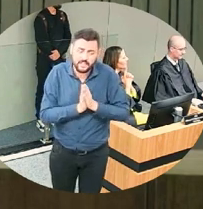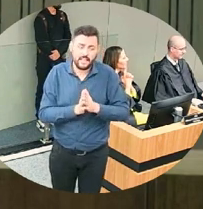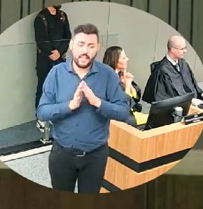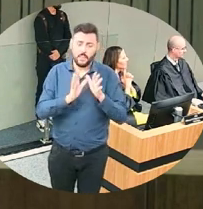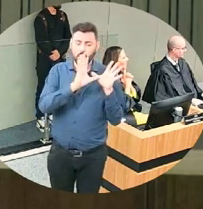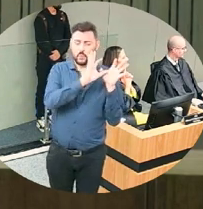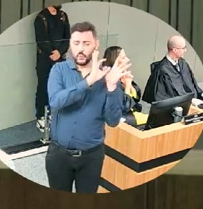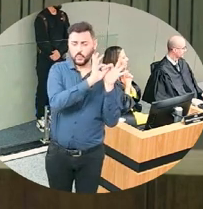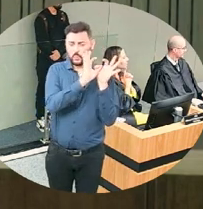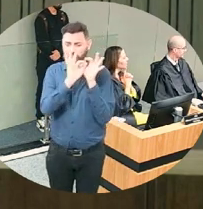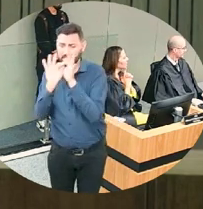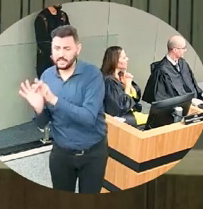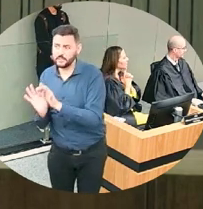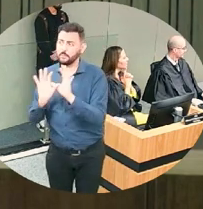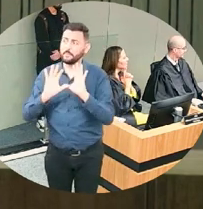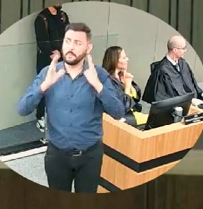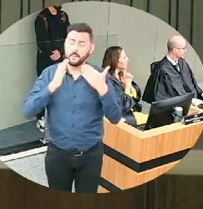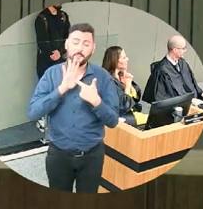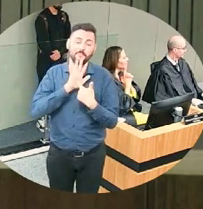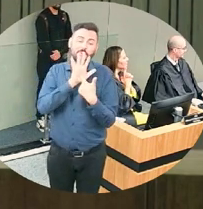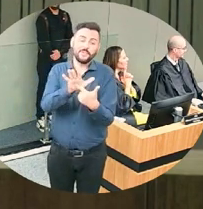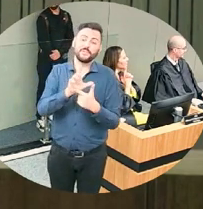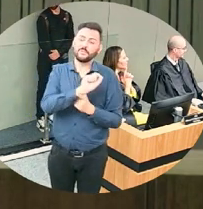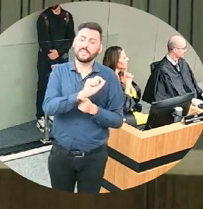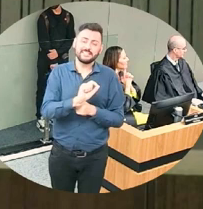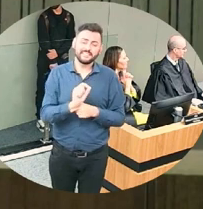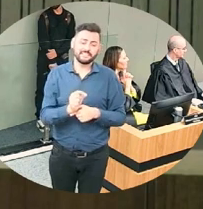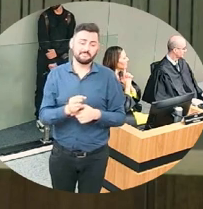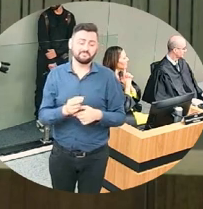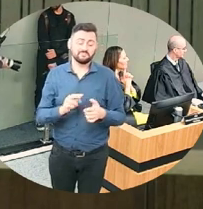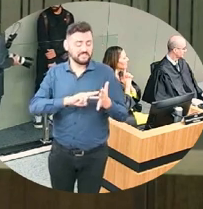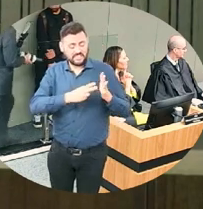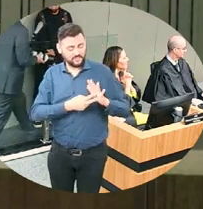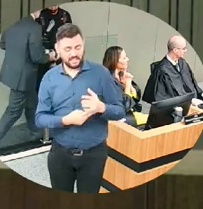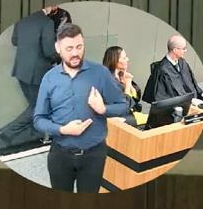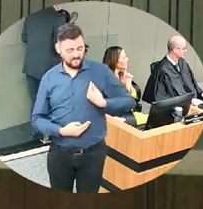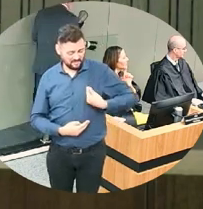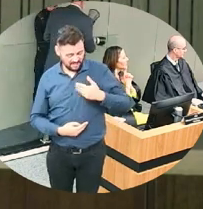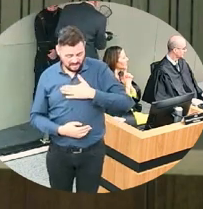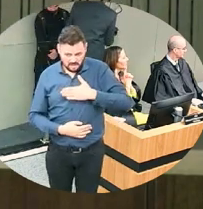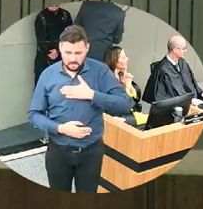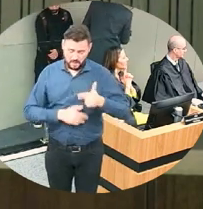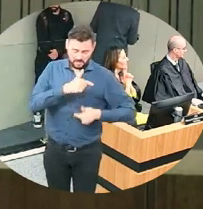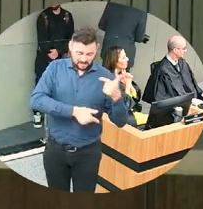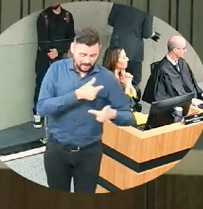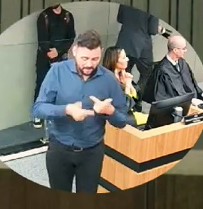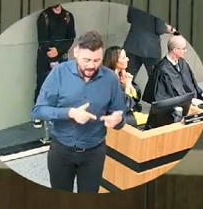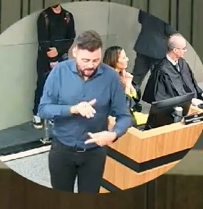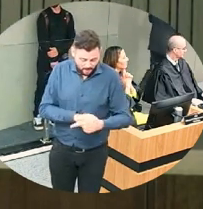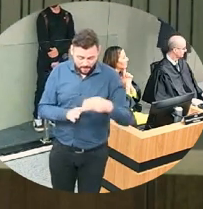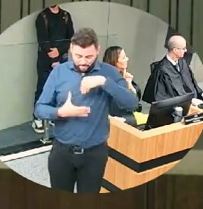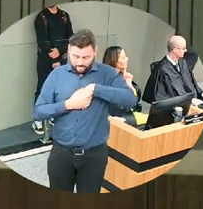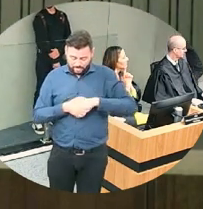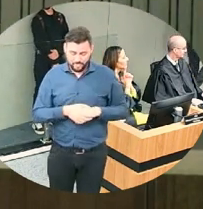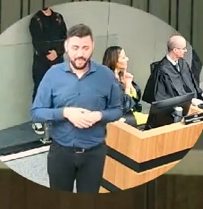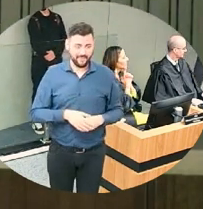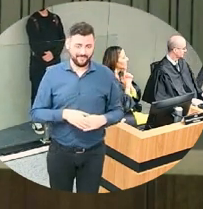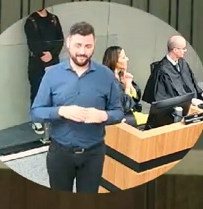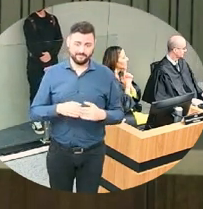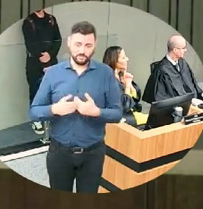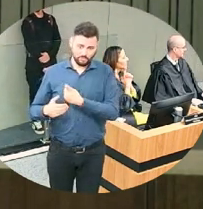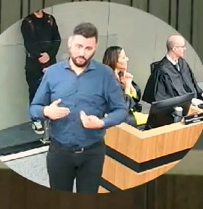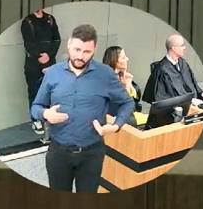contextualização do que esse momento representa na minha vida profissional na minha vida como magistrado e por reflexo pode também